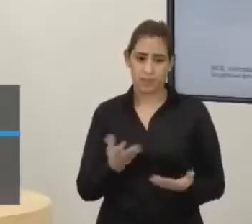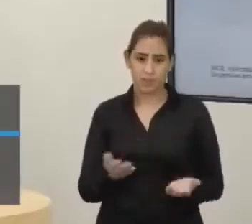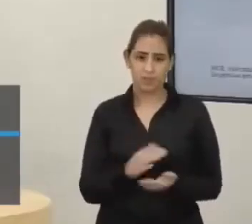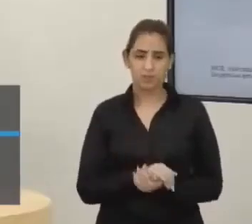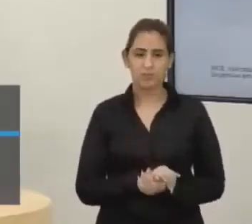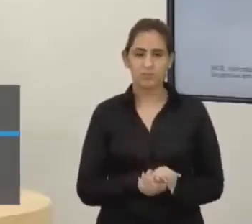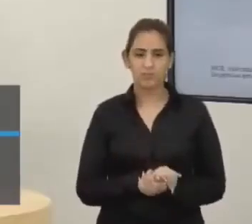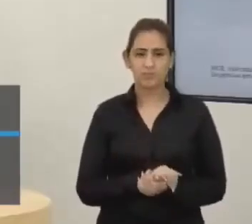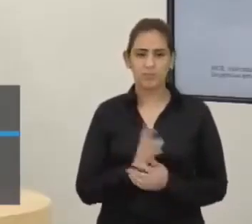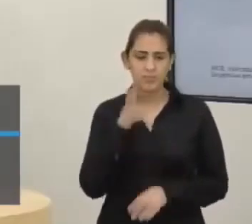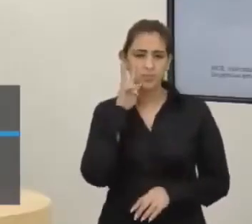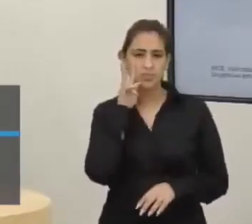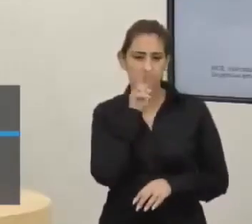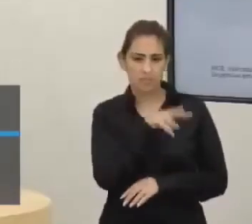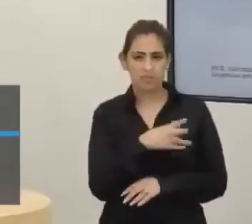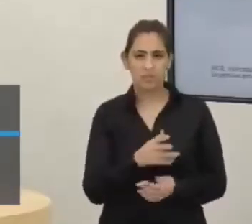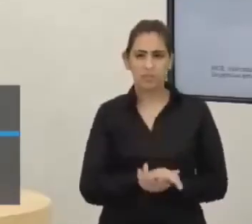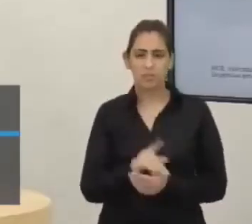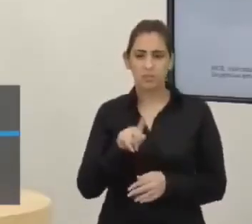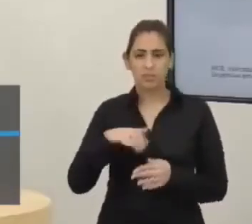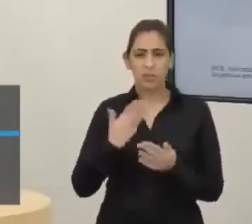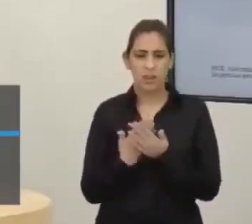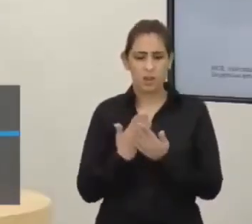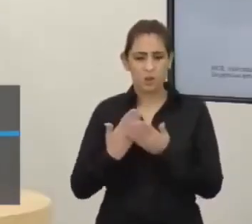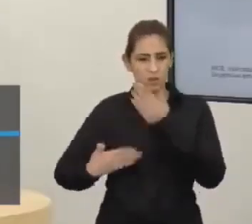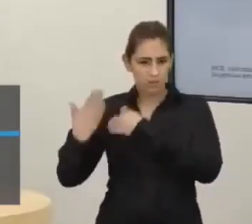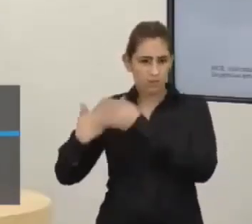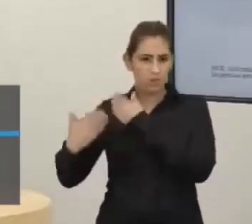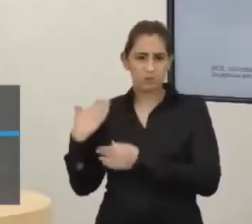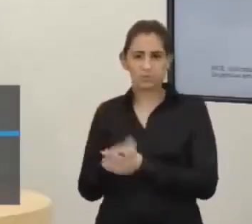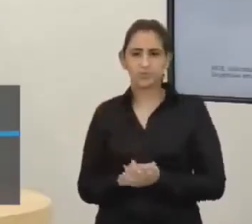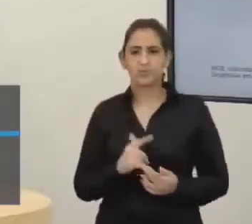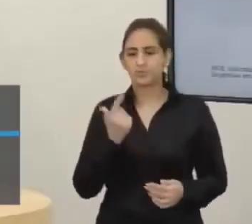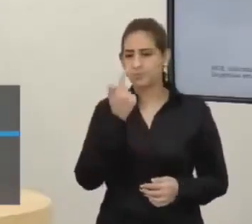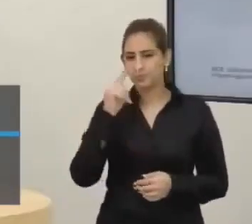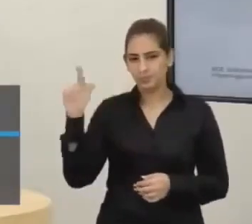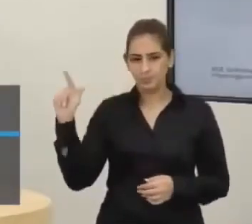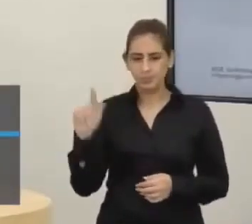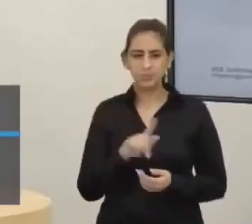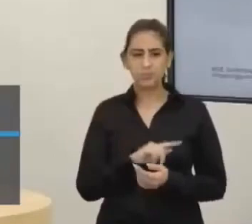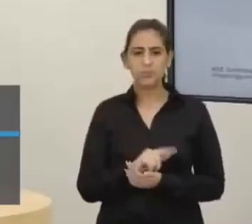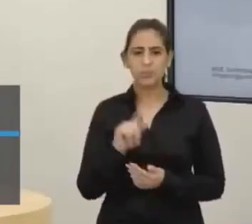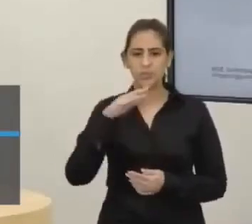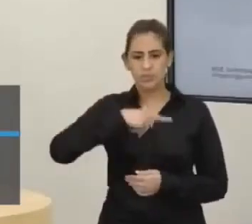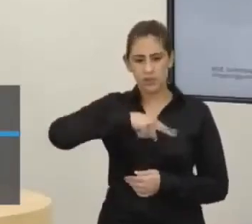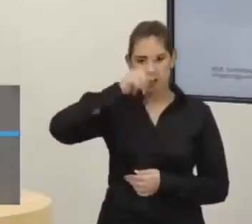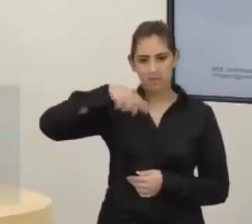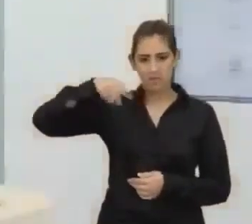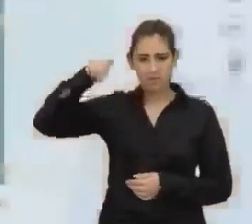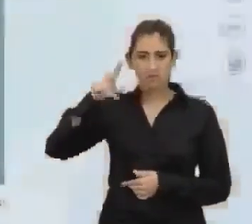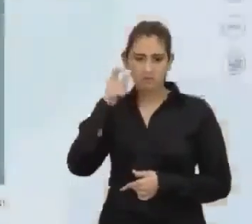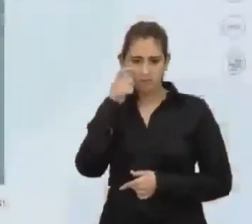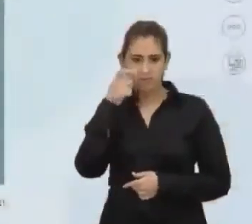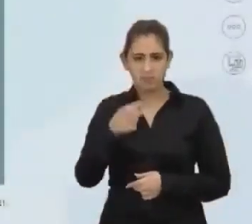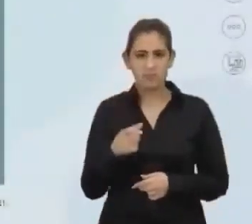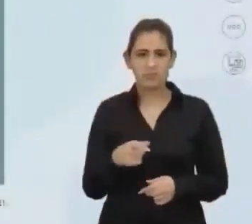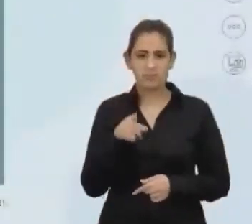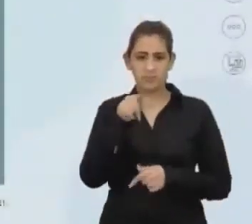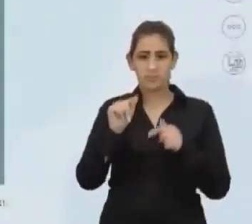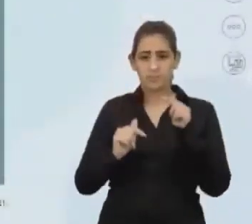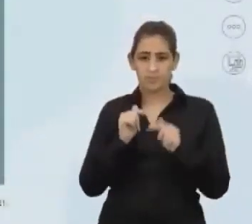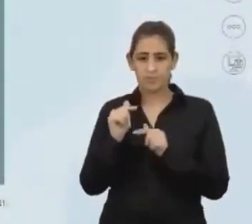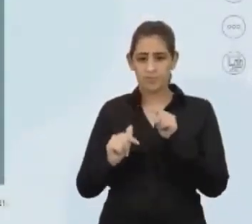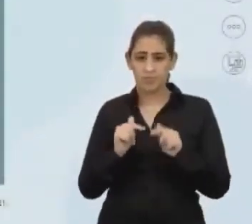Principalmente a gente já viu isso na aula anterior um outro gráfico interessante é informalidade no mercado